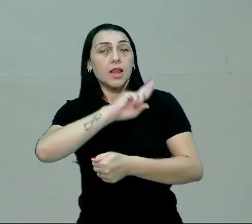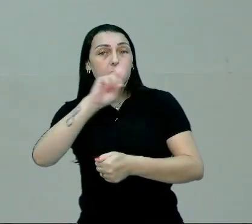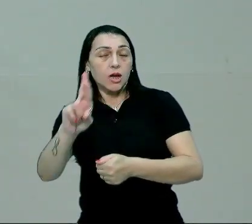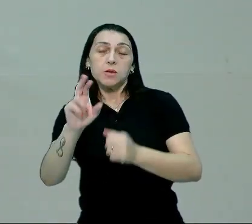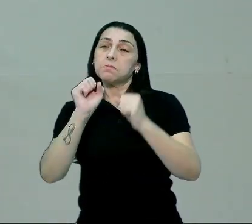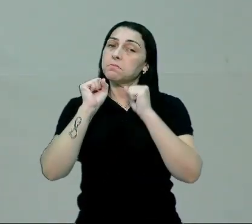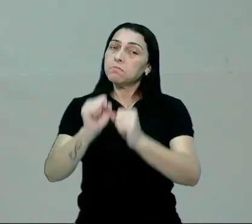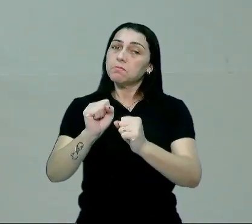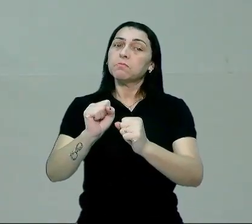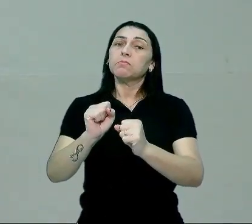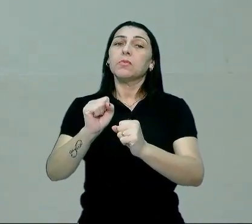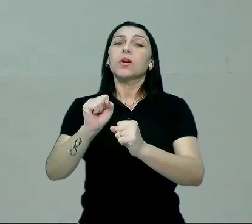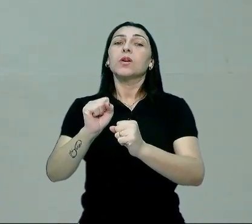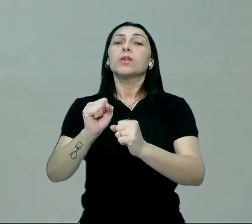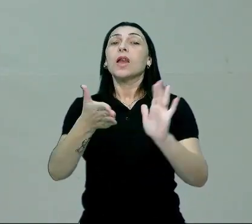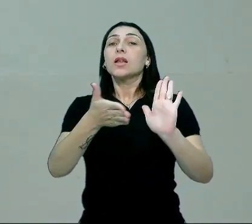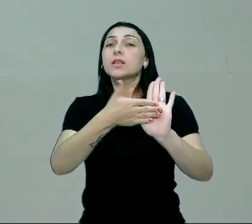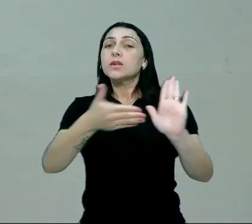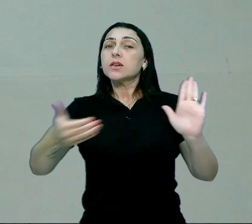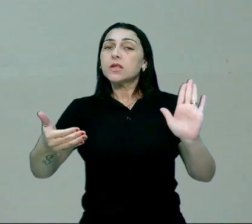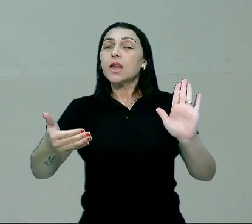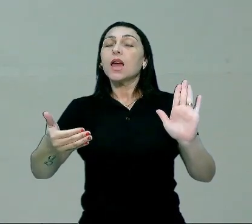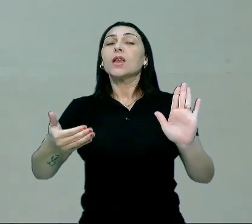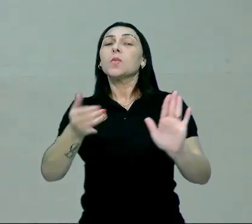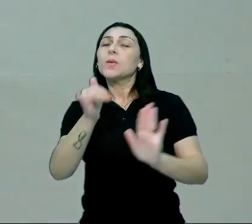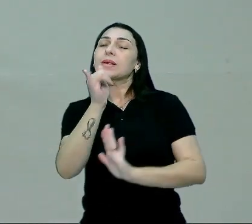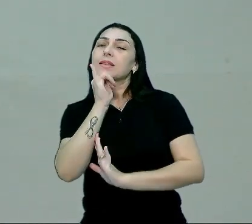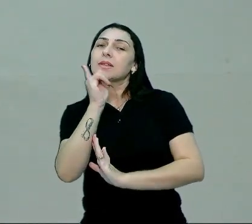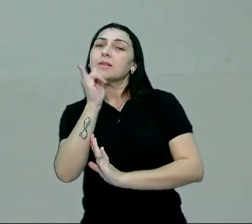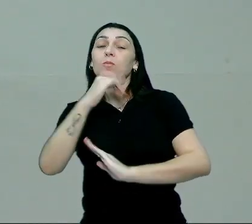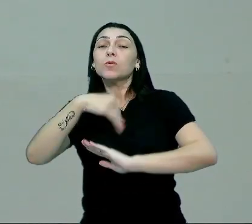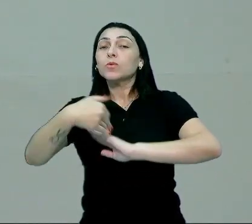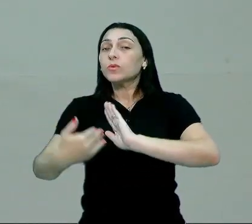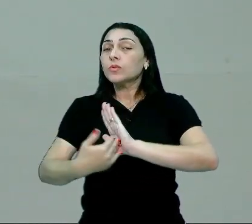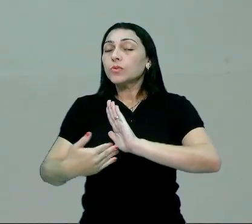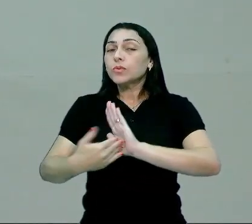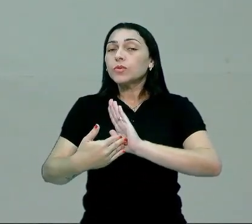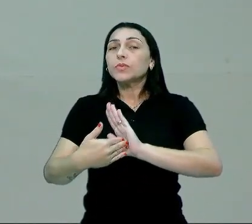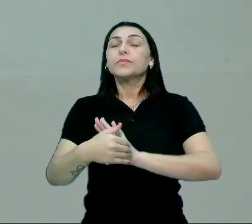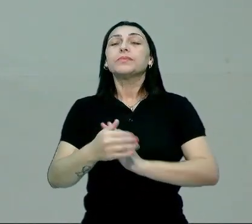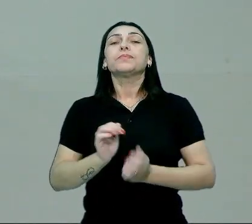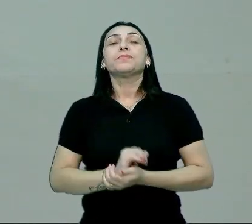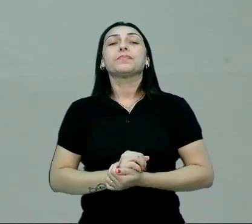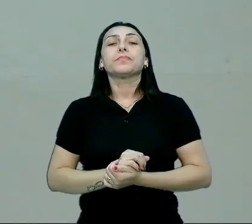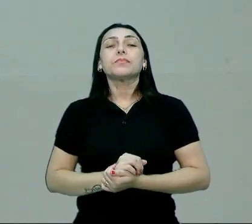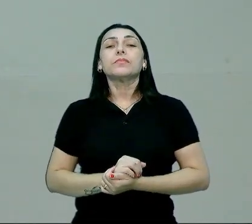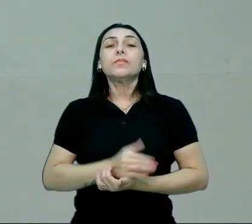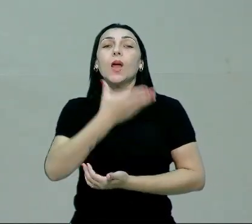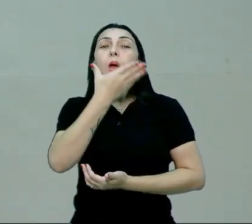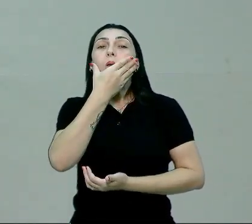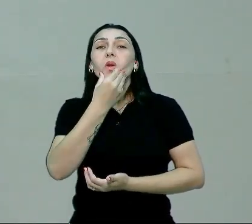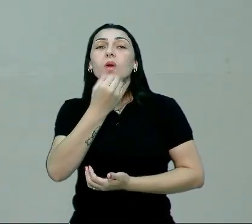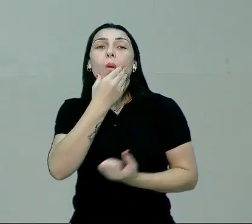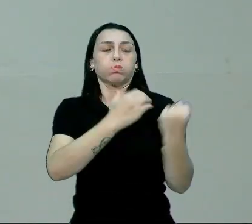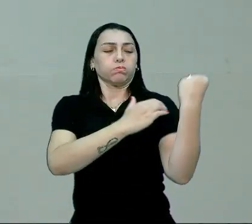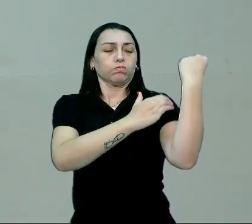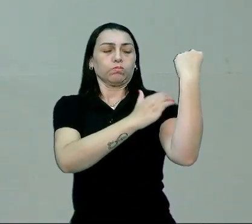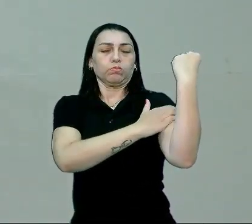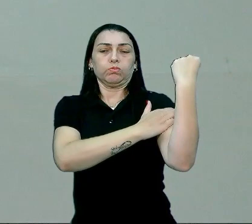religiosos, eles podem ser princípios estéticos. Um bom exemplo de tudo isso são os